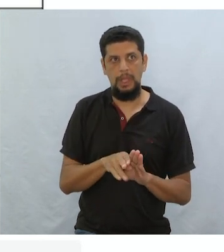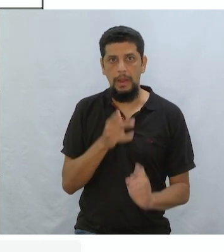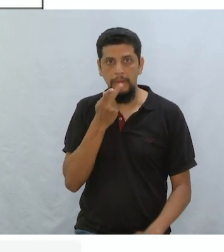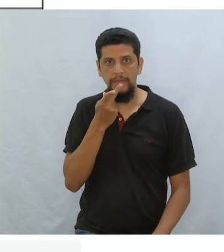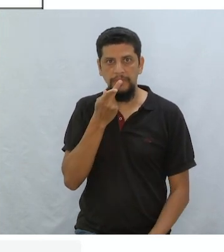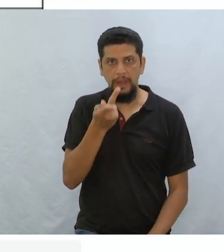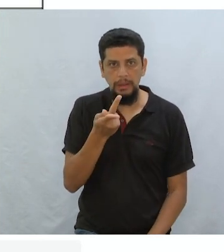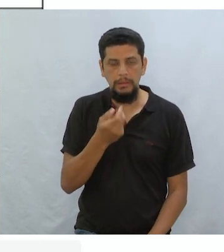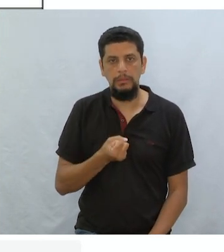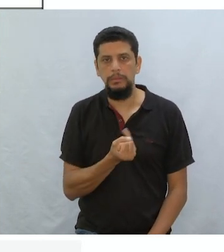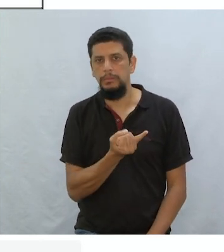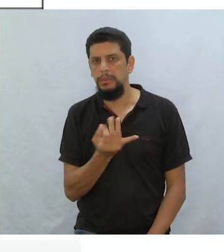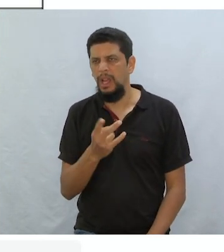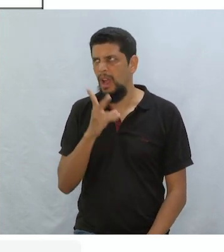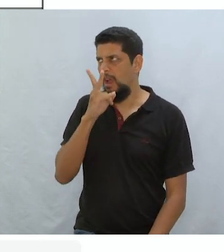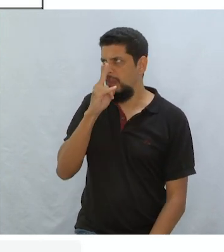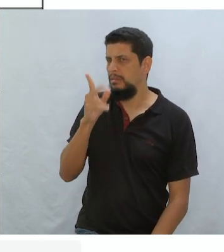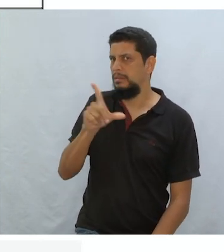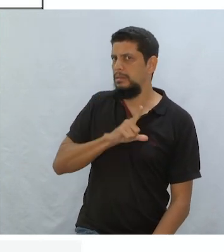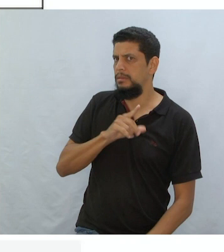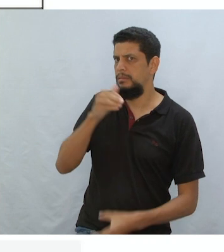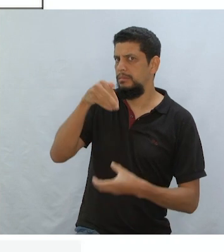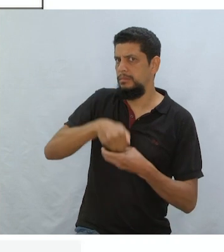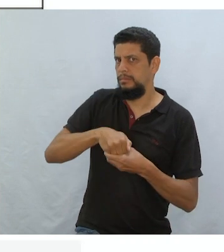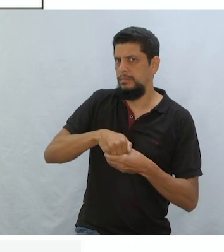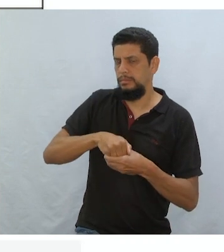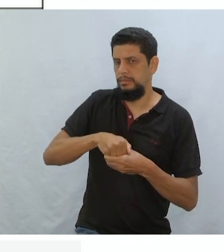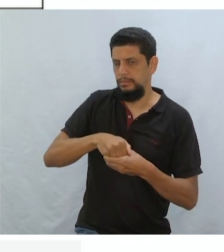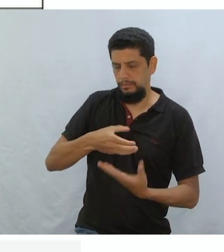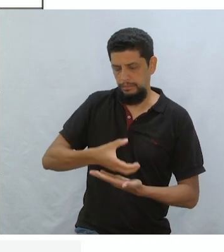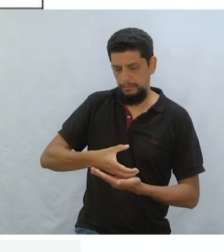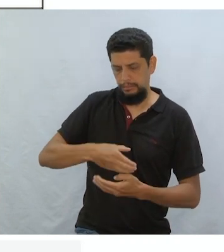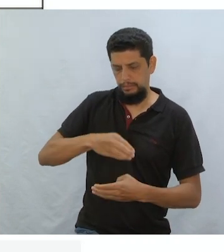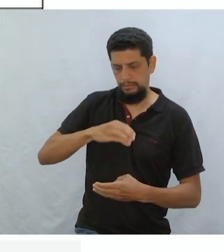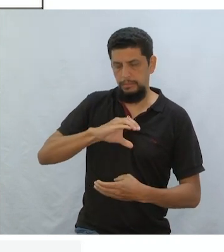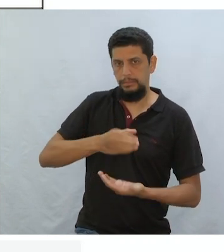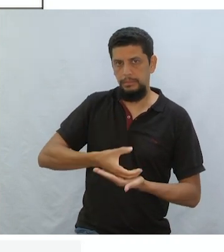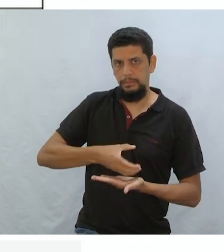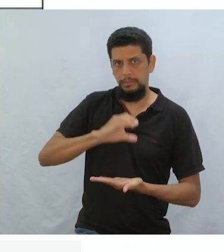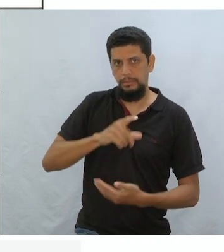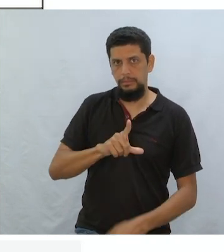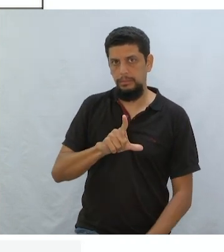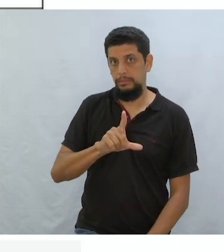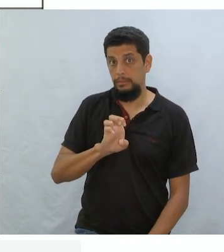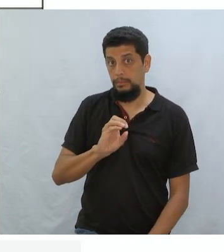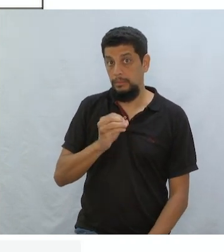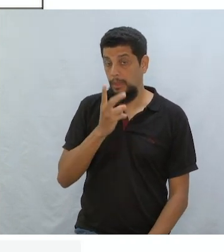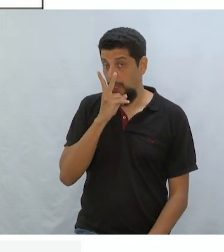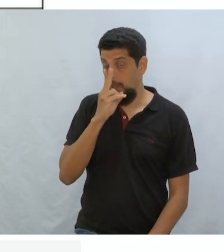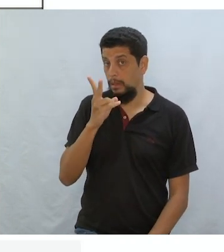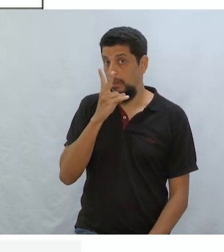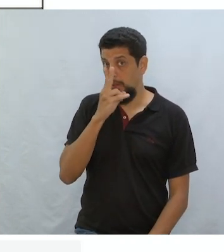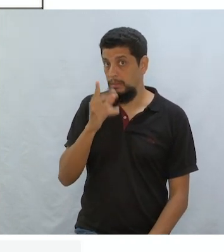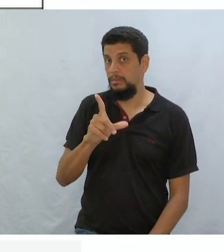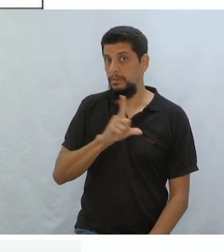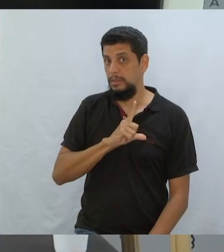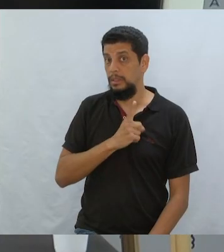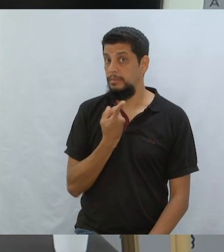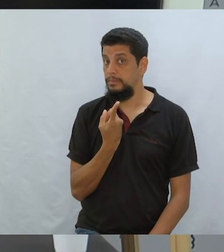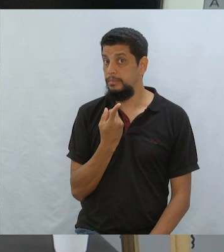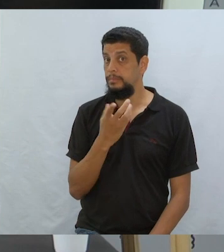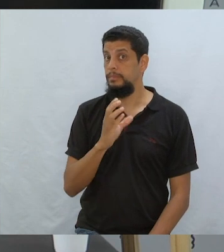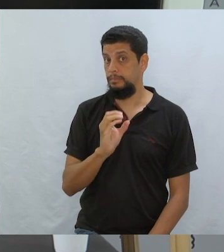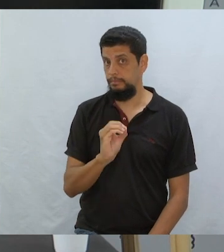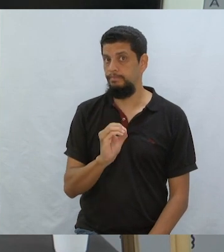Tinham falado a quantidade que eles achavam que tinha. O Léo, ele achava que tinha